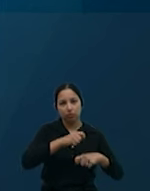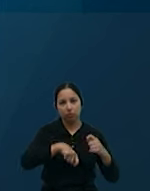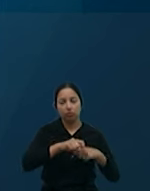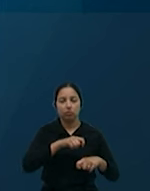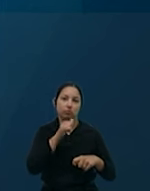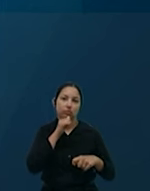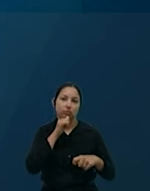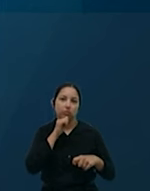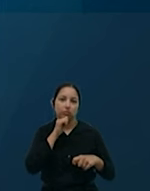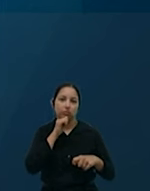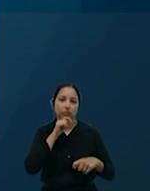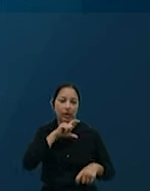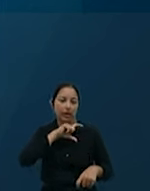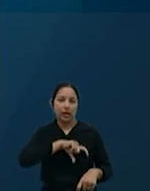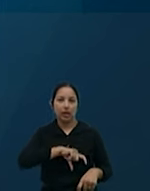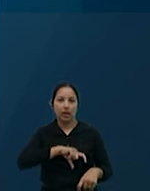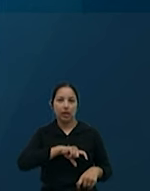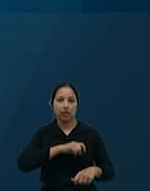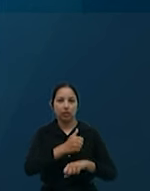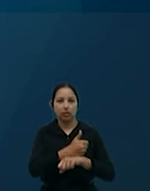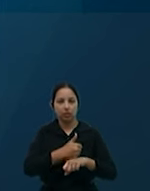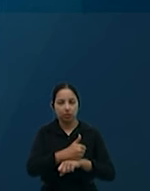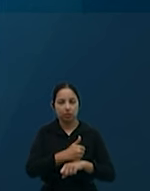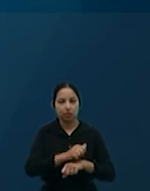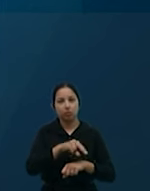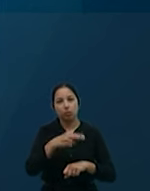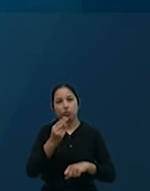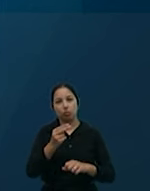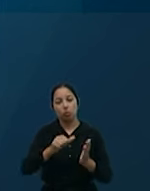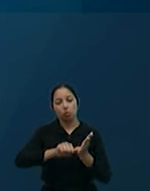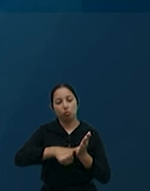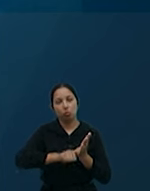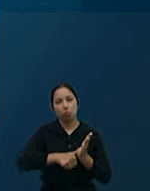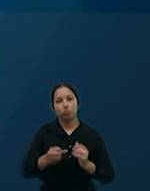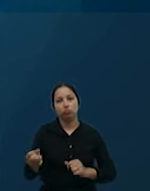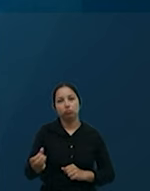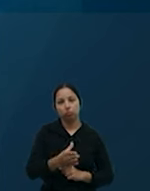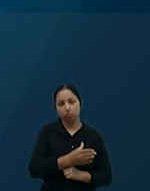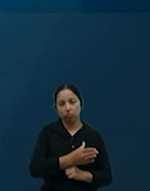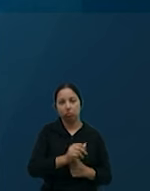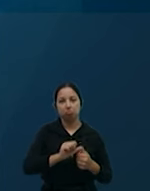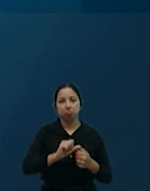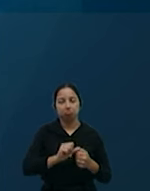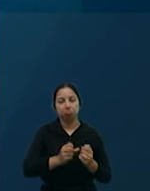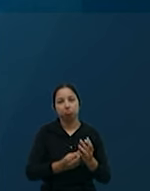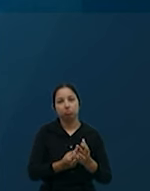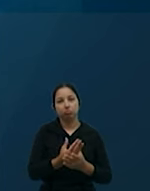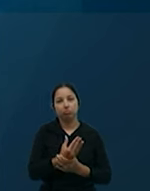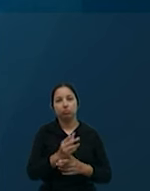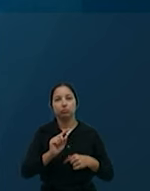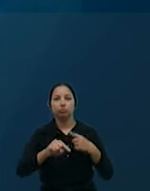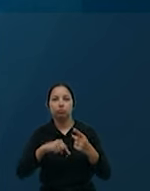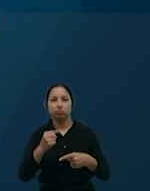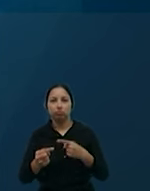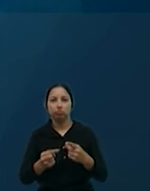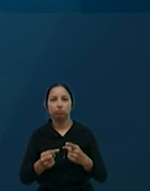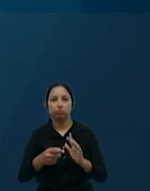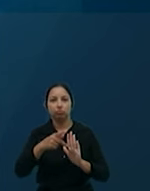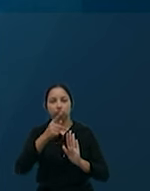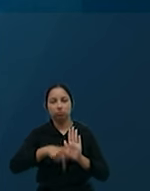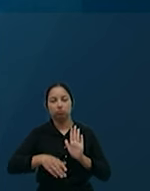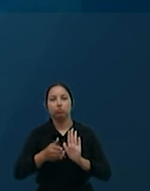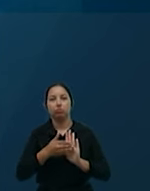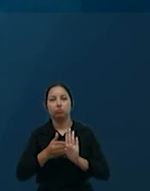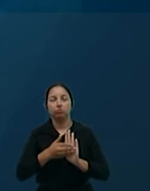profissional, quanto também documentos novos que foram produzidos após a propositura da ação judicial, como, por exemplo, um